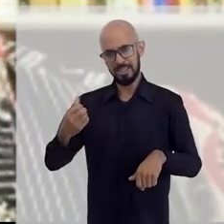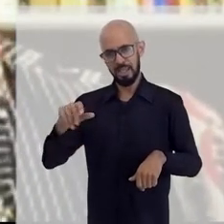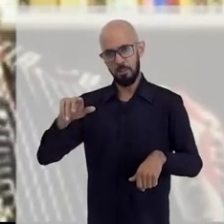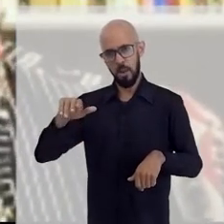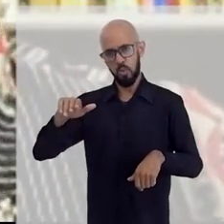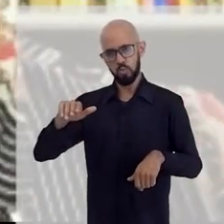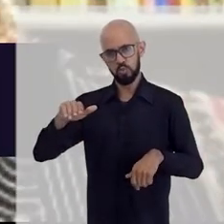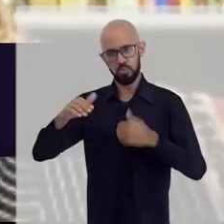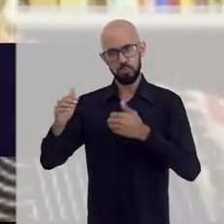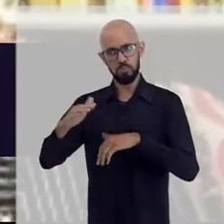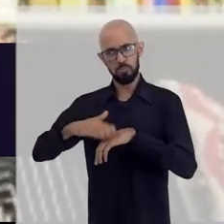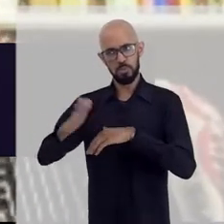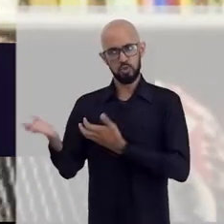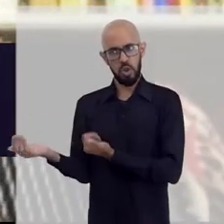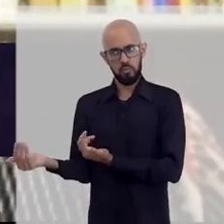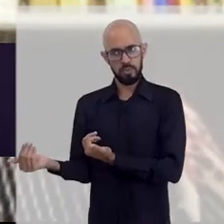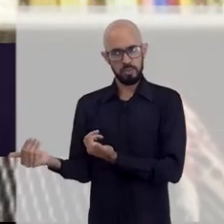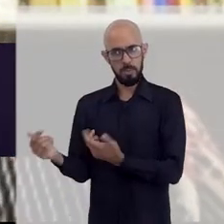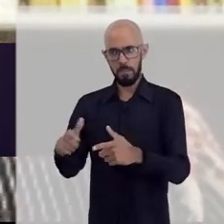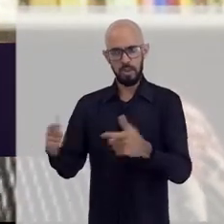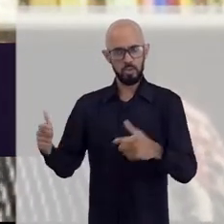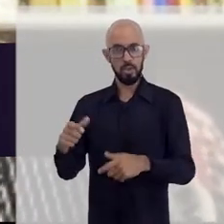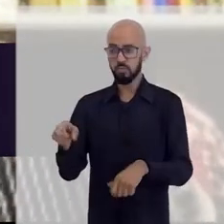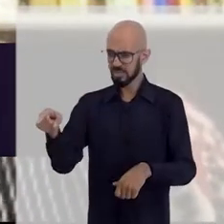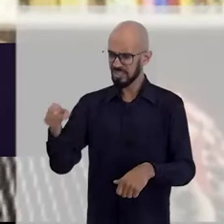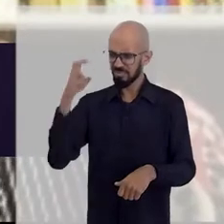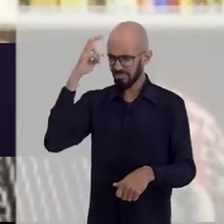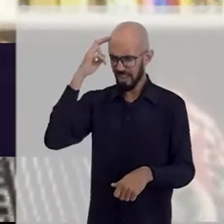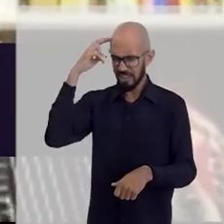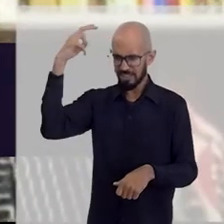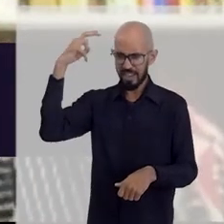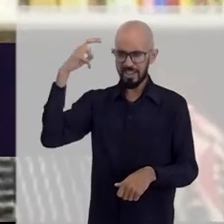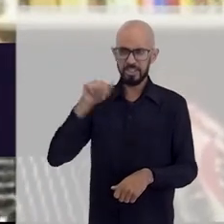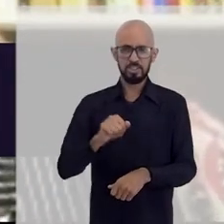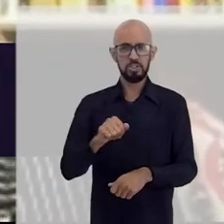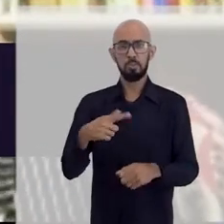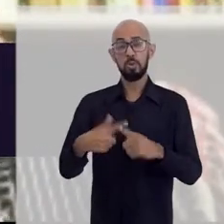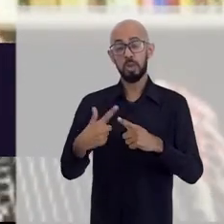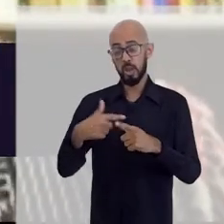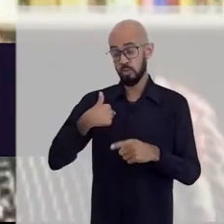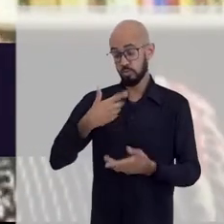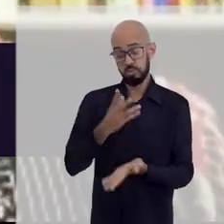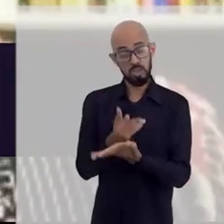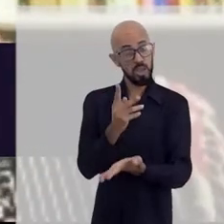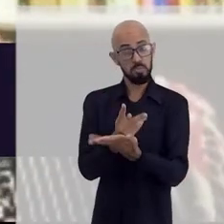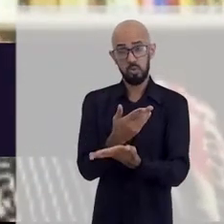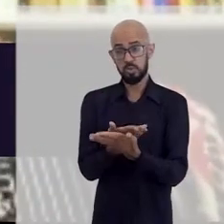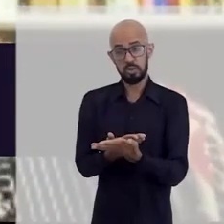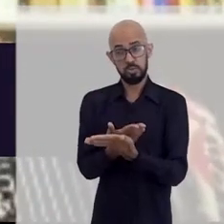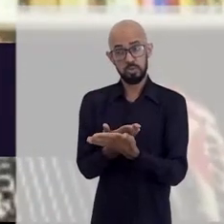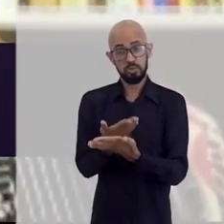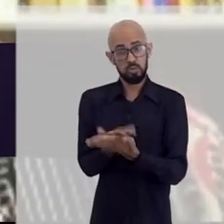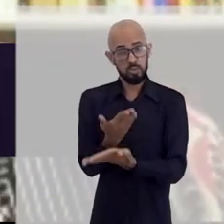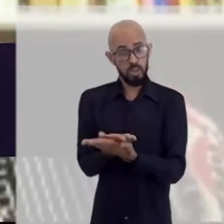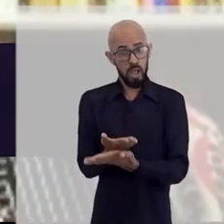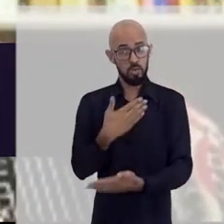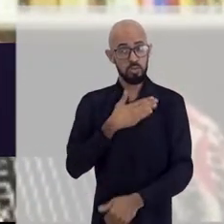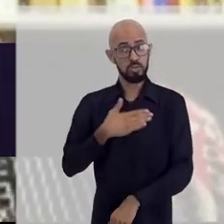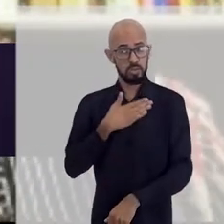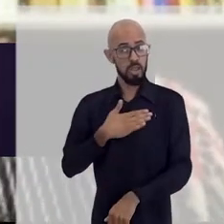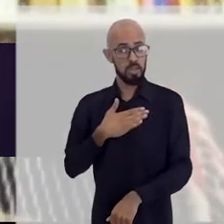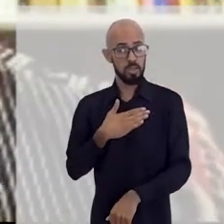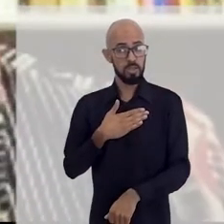aí eu sempre diziam, você é muito inteligente, eu sempre ia muito bem na escola, eu sempre gostei muito de estudar, e aí isso me causava